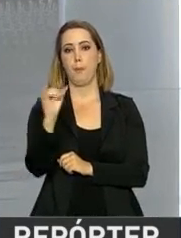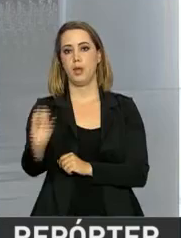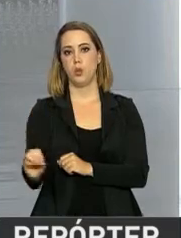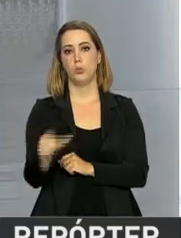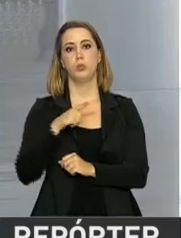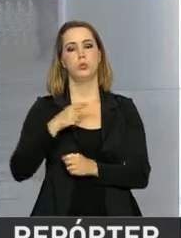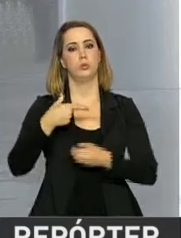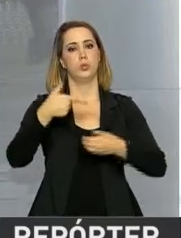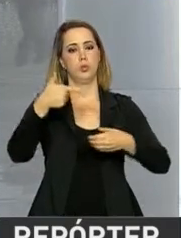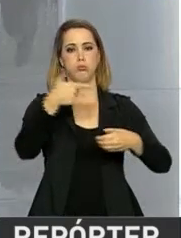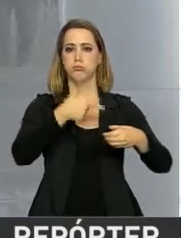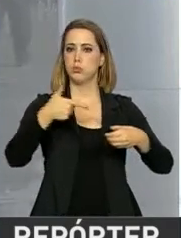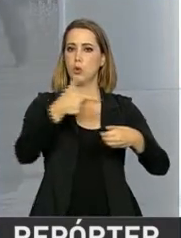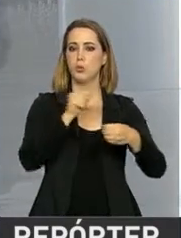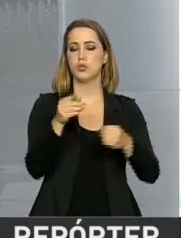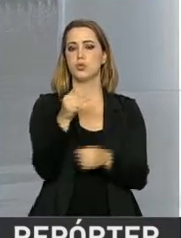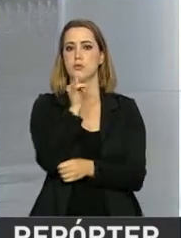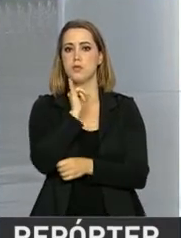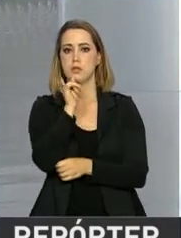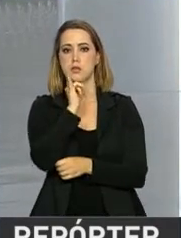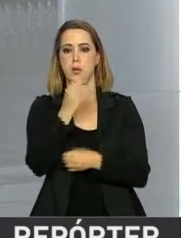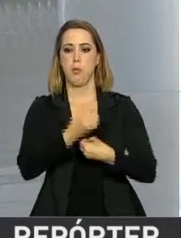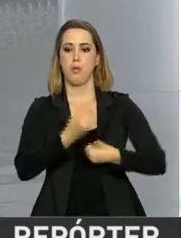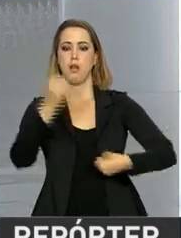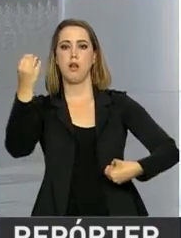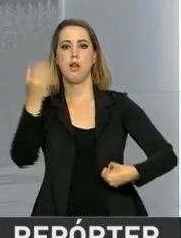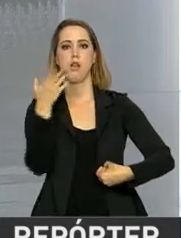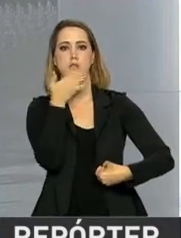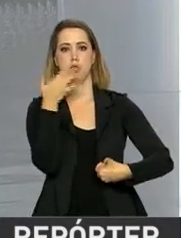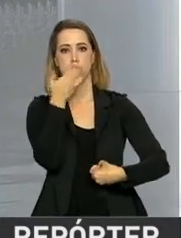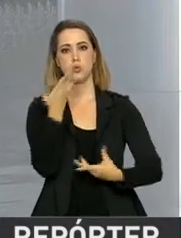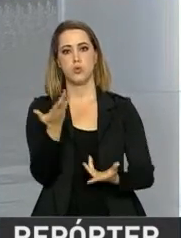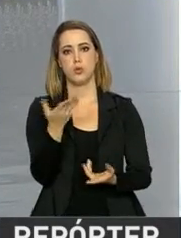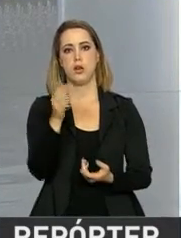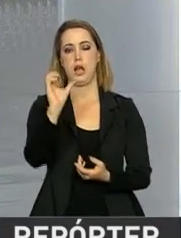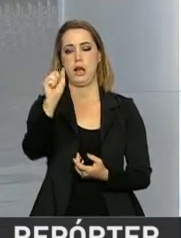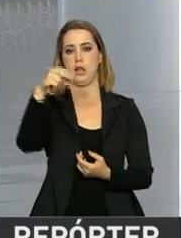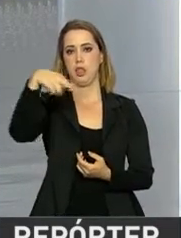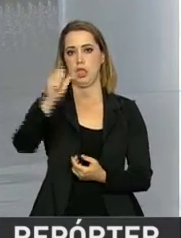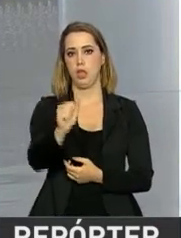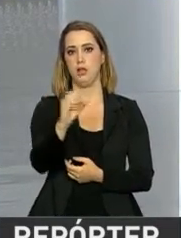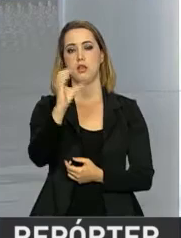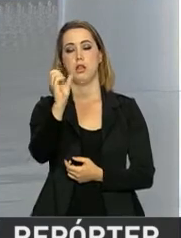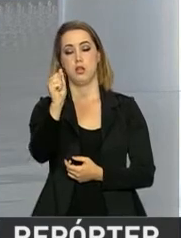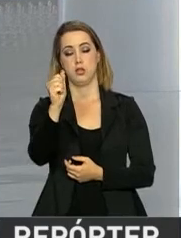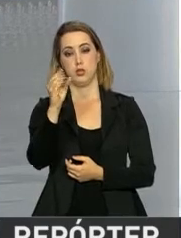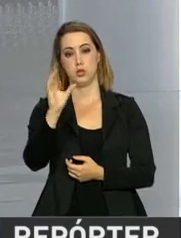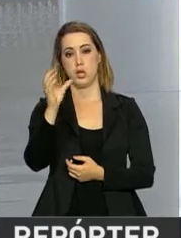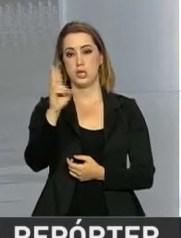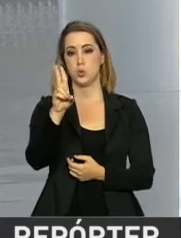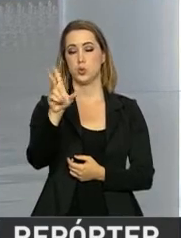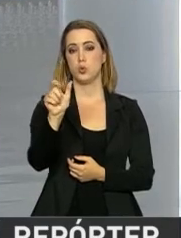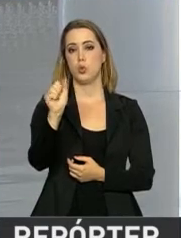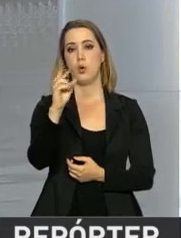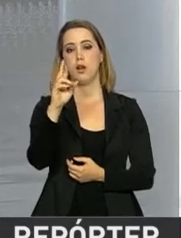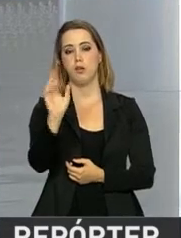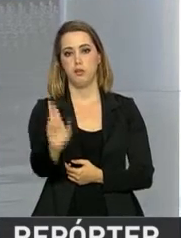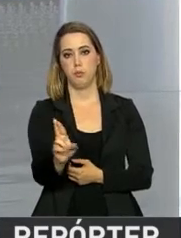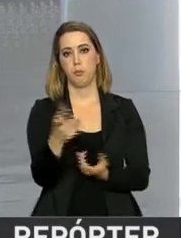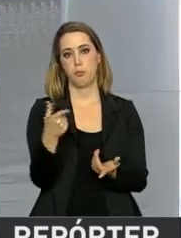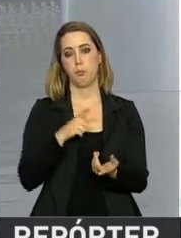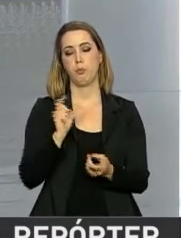da cana de açúcar por exemplo o brasil foi o propositor original da plataforma por isso foi escolhido para